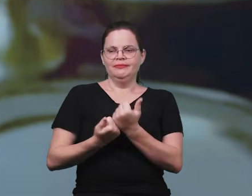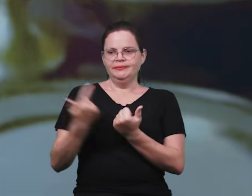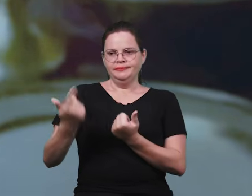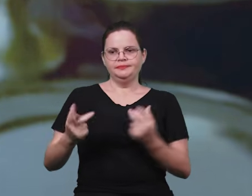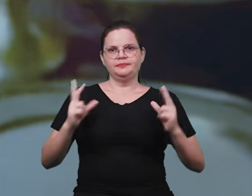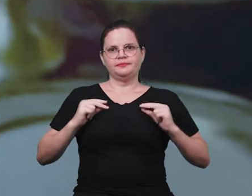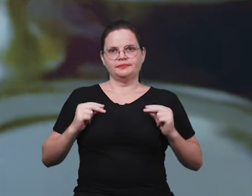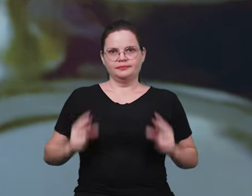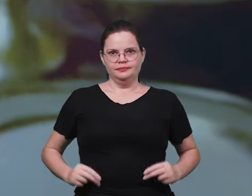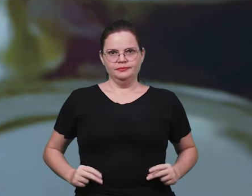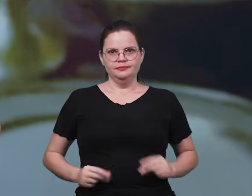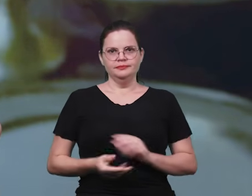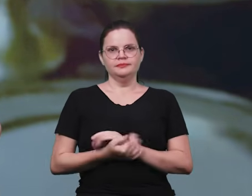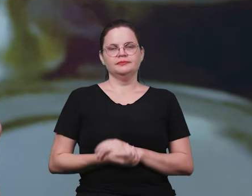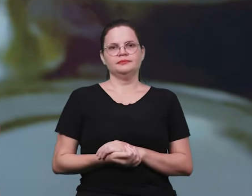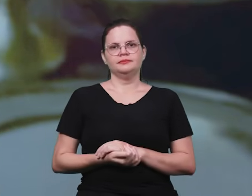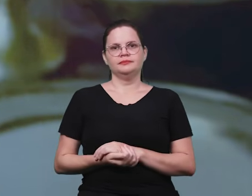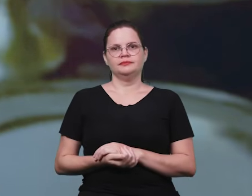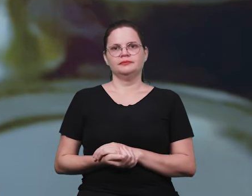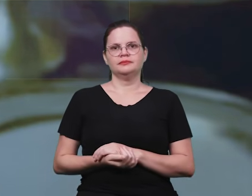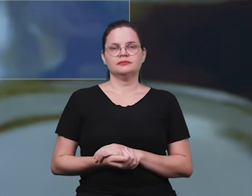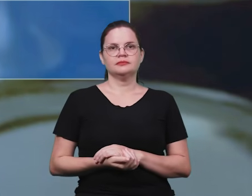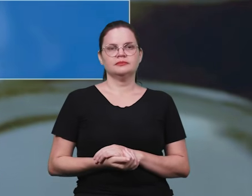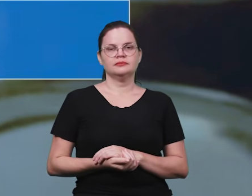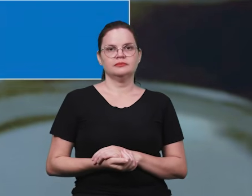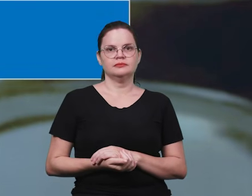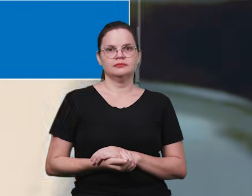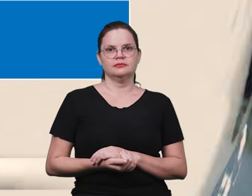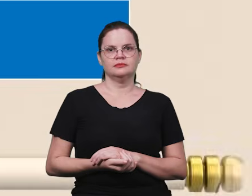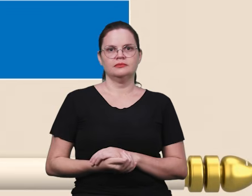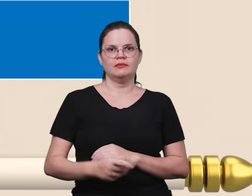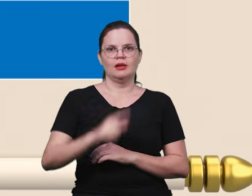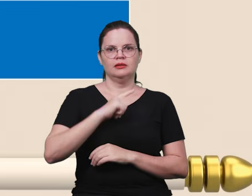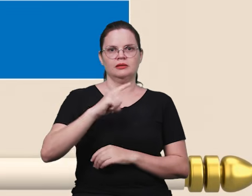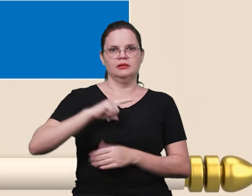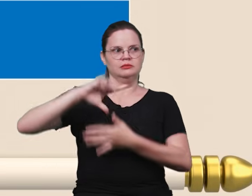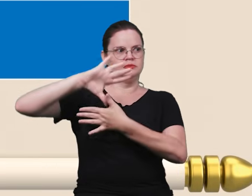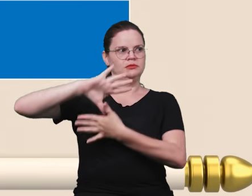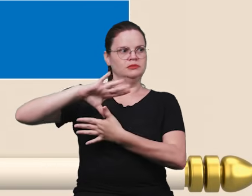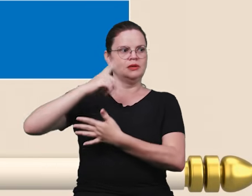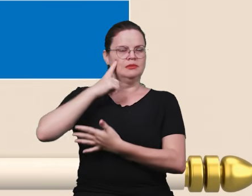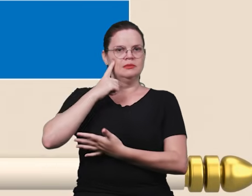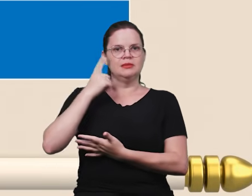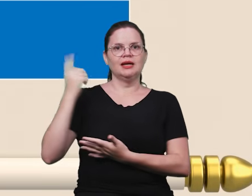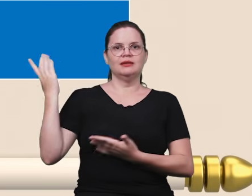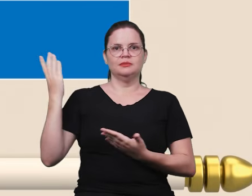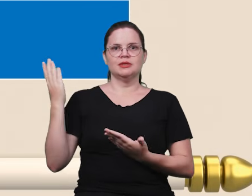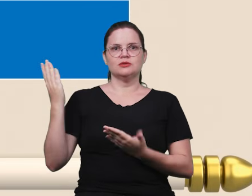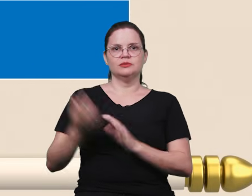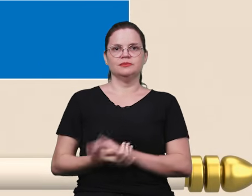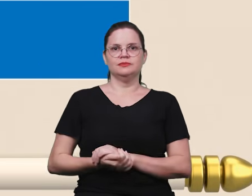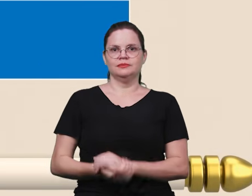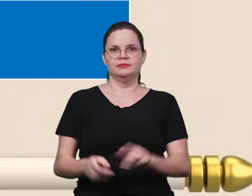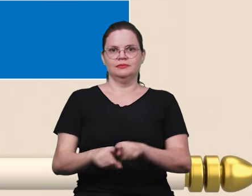Grande. Nós podemos citar... Nós temos um quadro, pastor Antônio Carlos, seria interessante